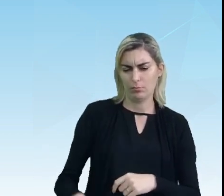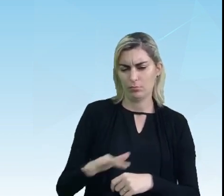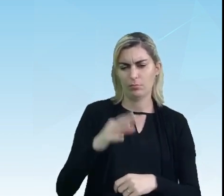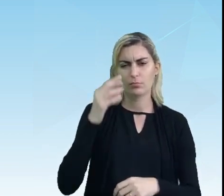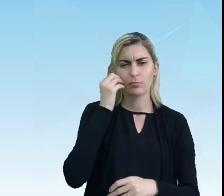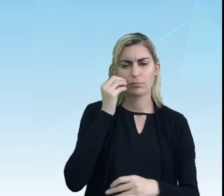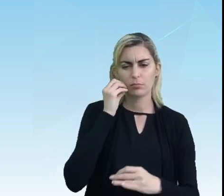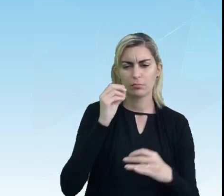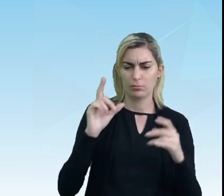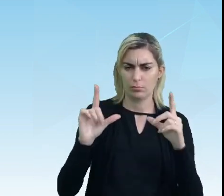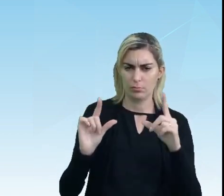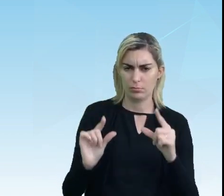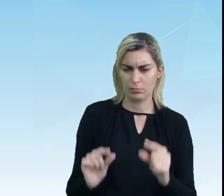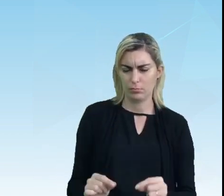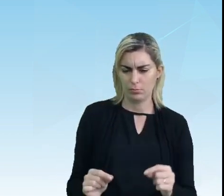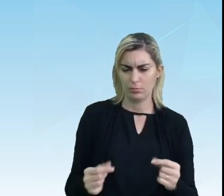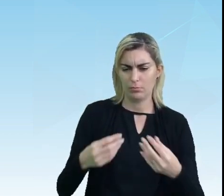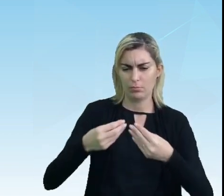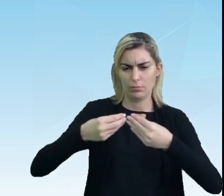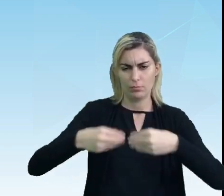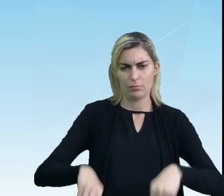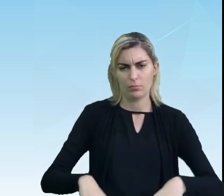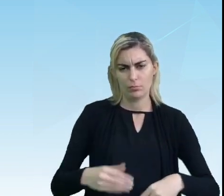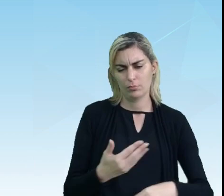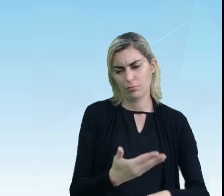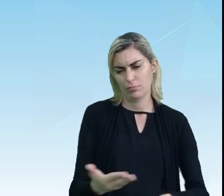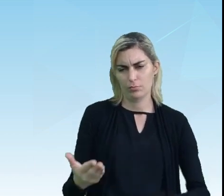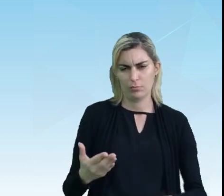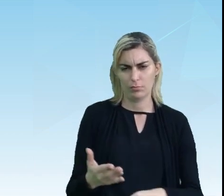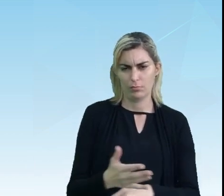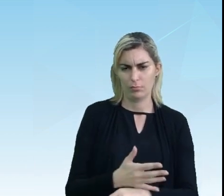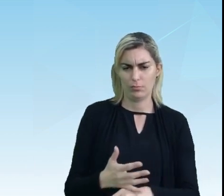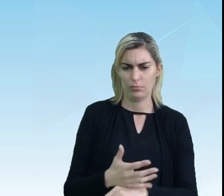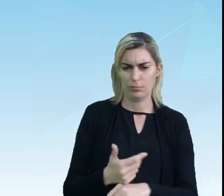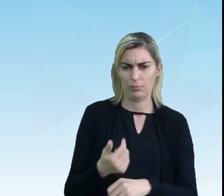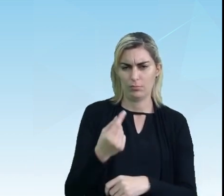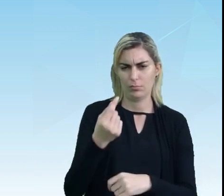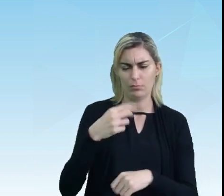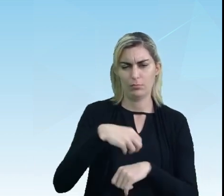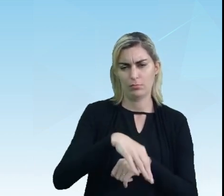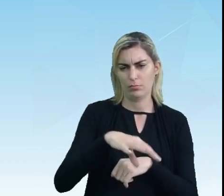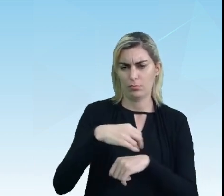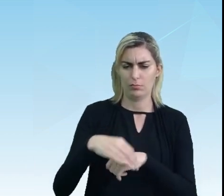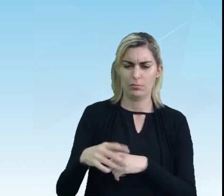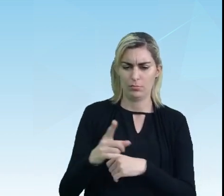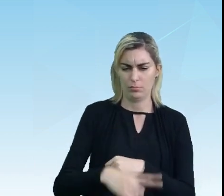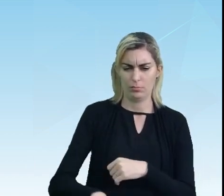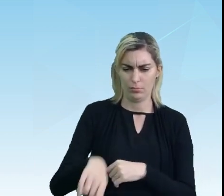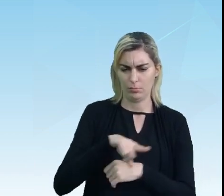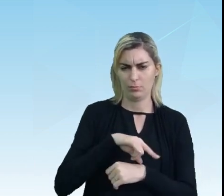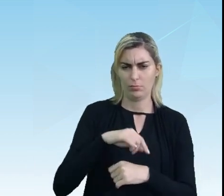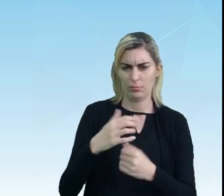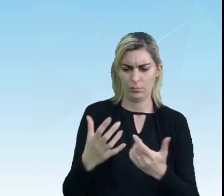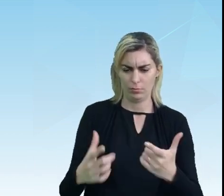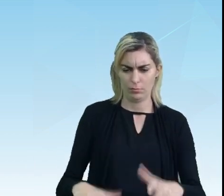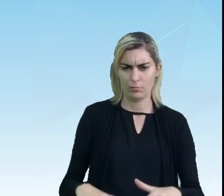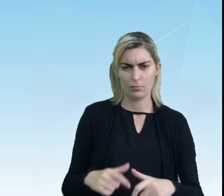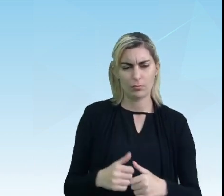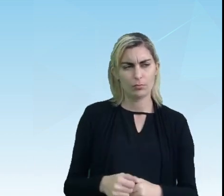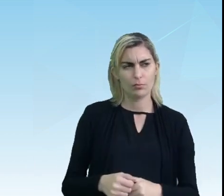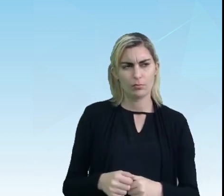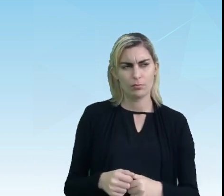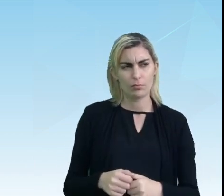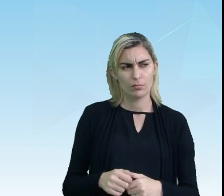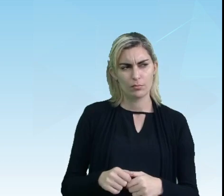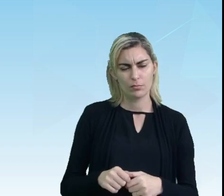tentar sanar ou diminuir esses prejuízos que o capitalismo em si traz para o nosso meio ambiente.